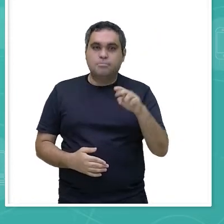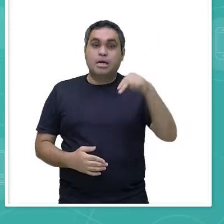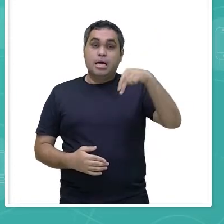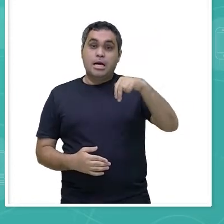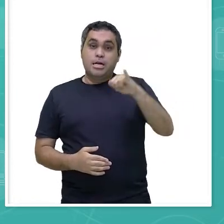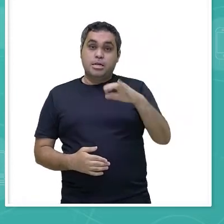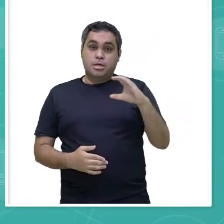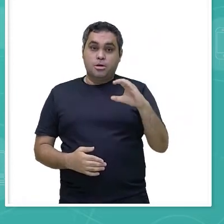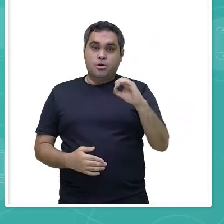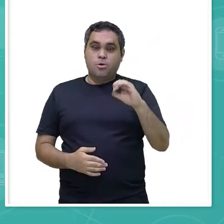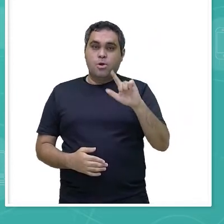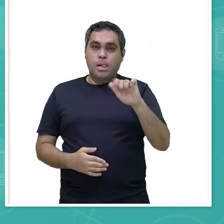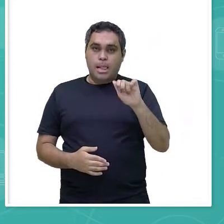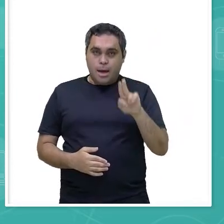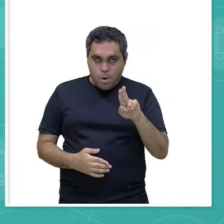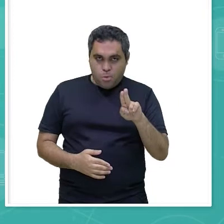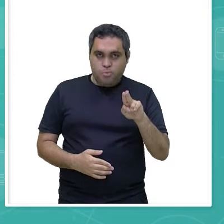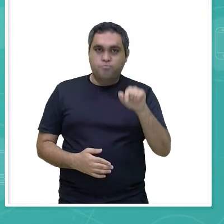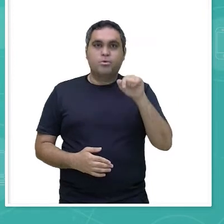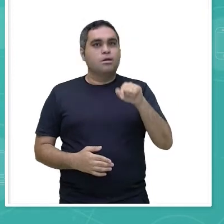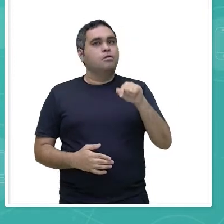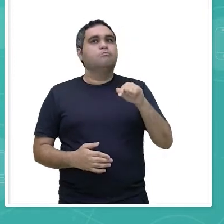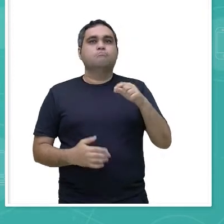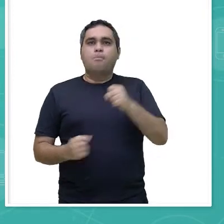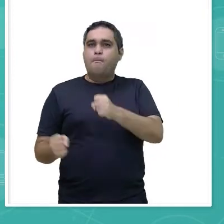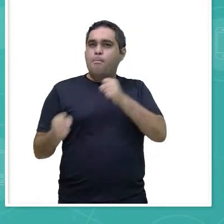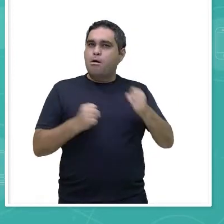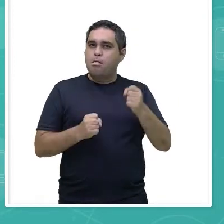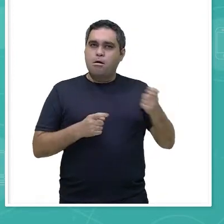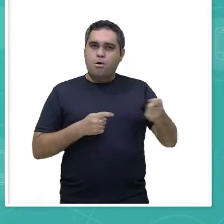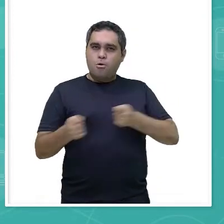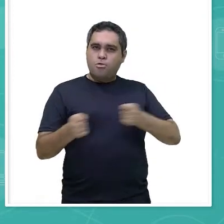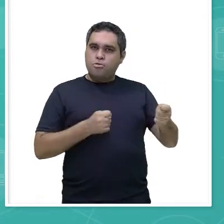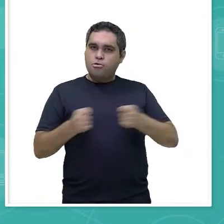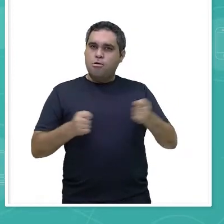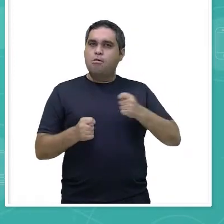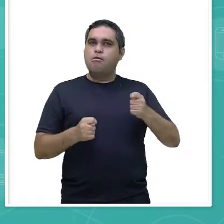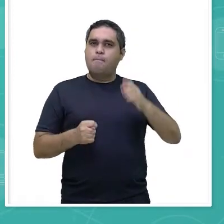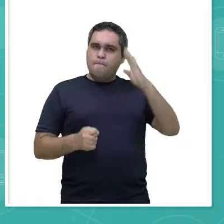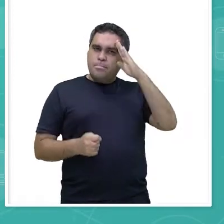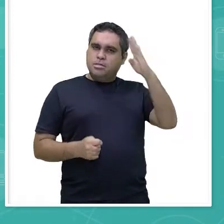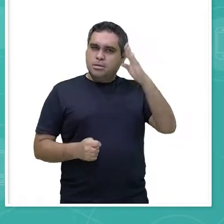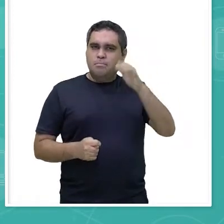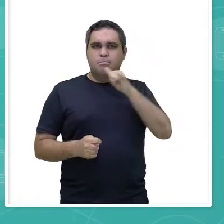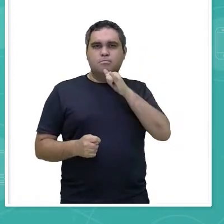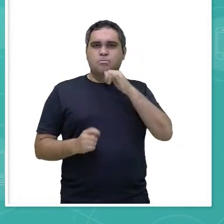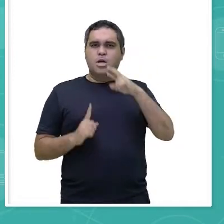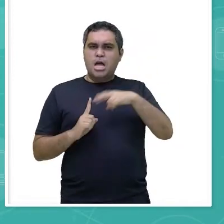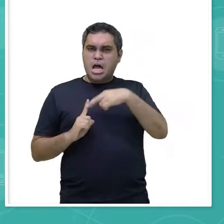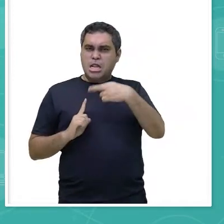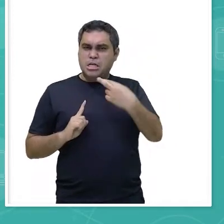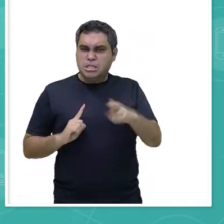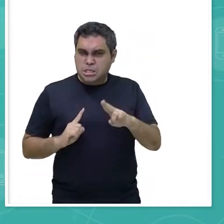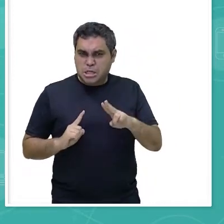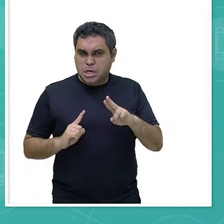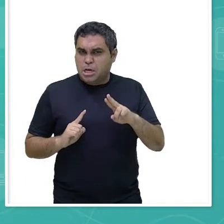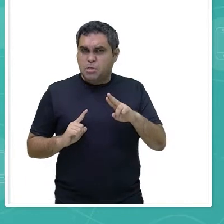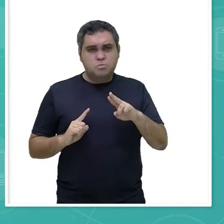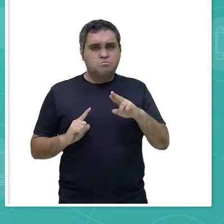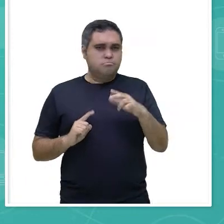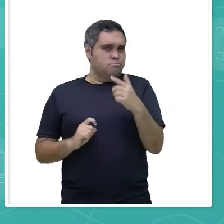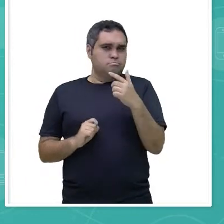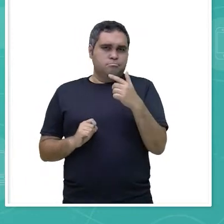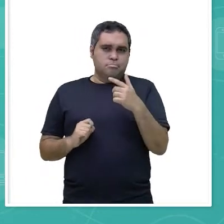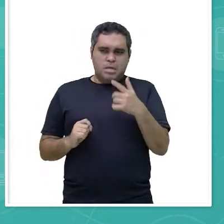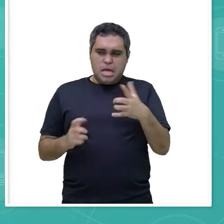vocês devem lembrar o quê? Que ele controla, que ele não permite liberdade religiosa, que muitas vezes quem